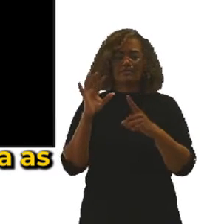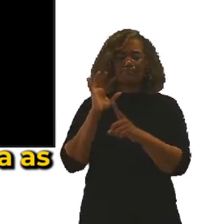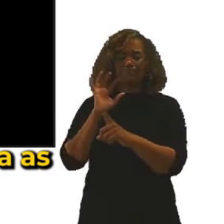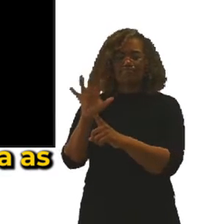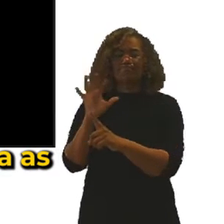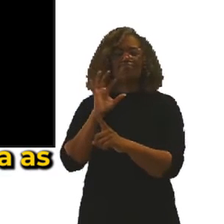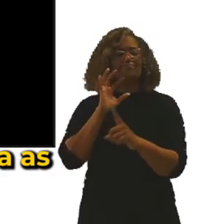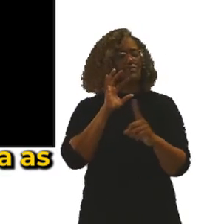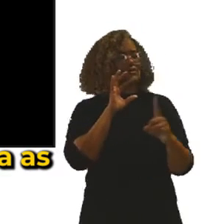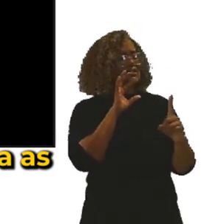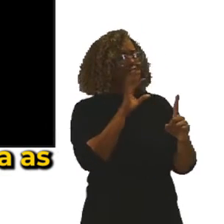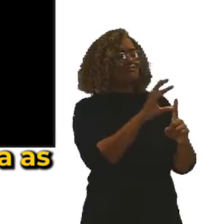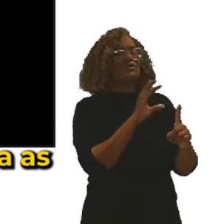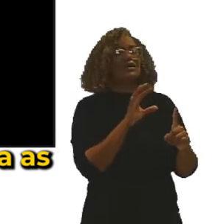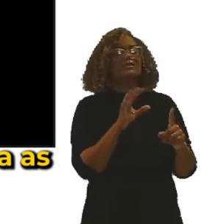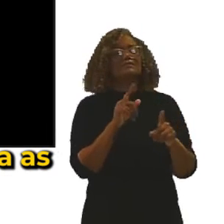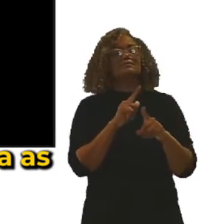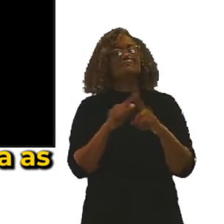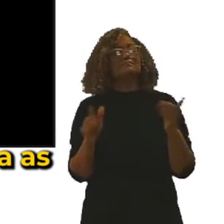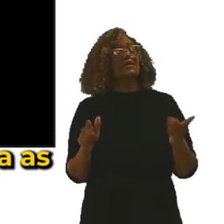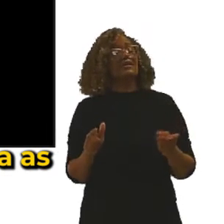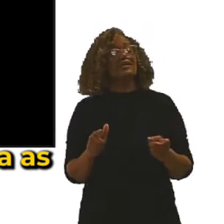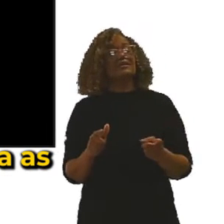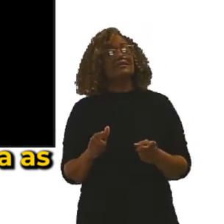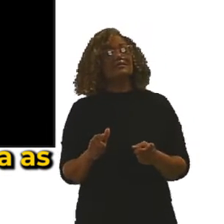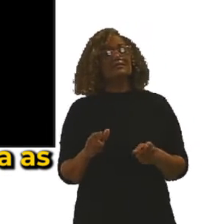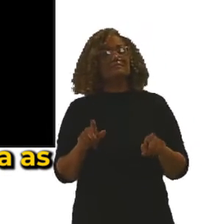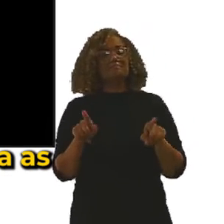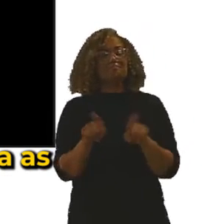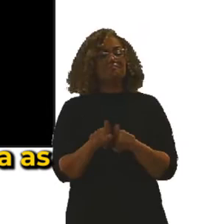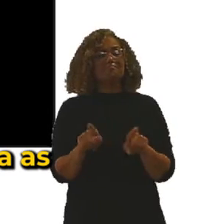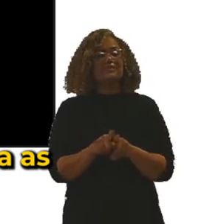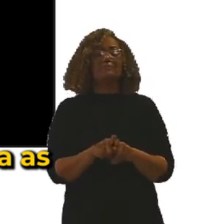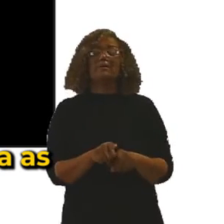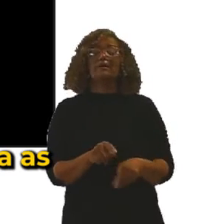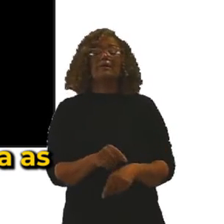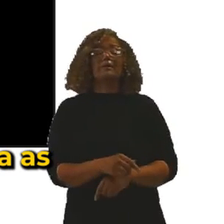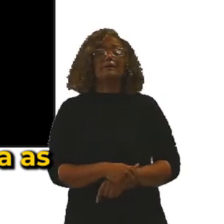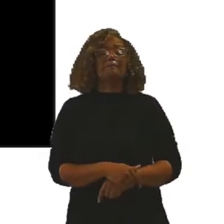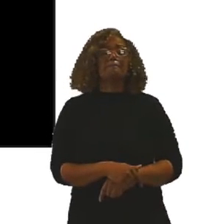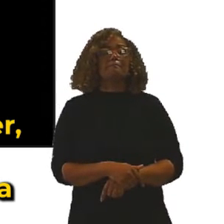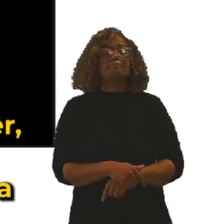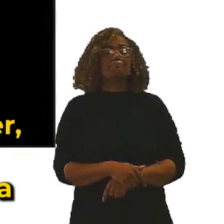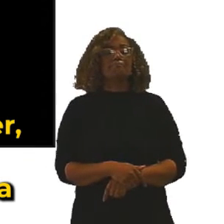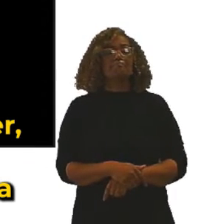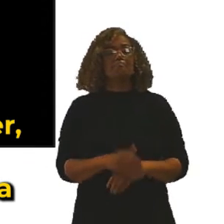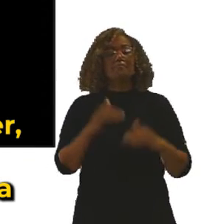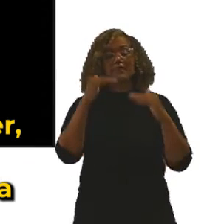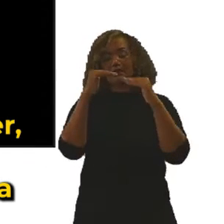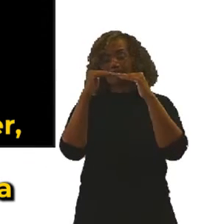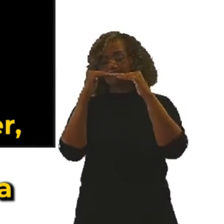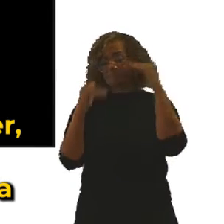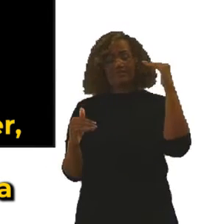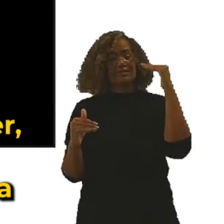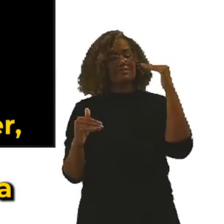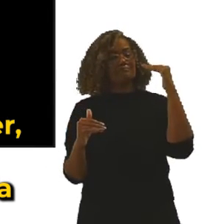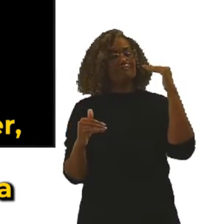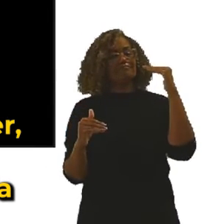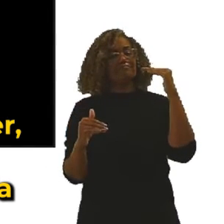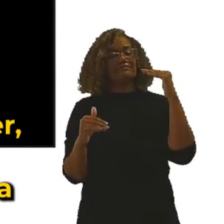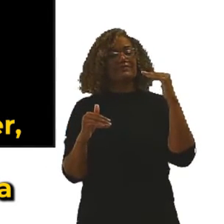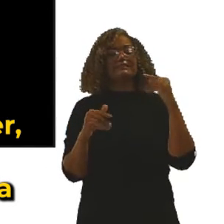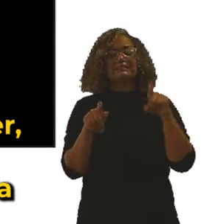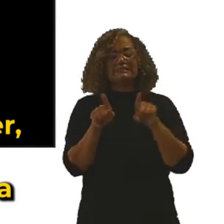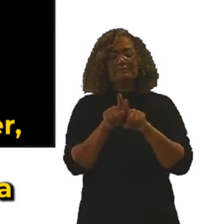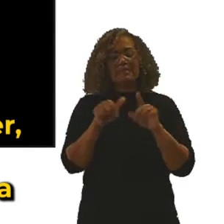E no auge destas tensões e dessas desigualdades é que, então, os crimes